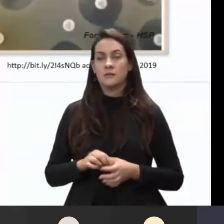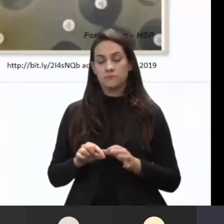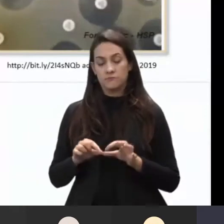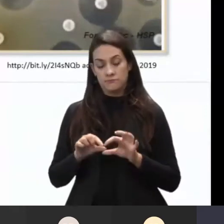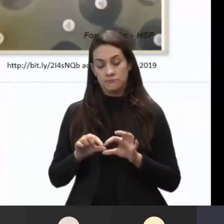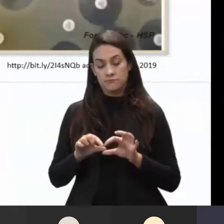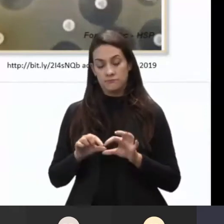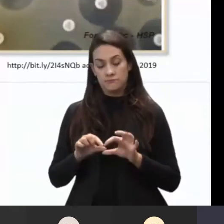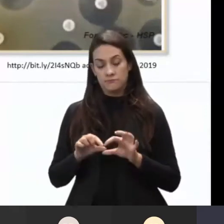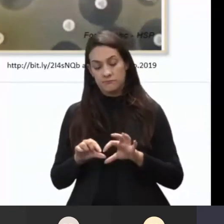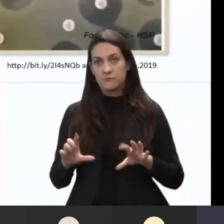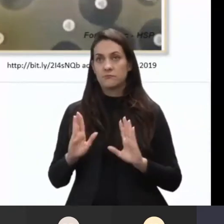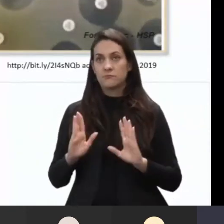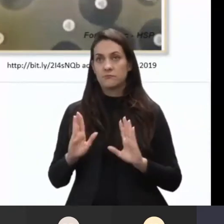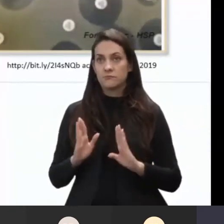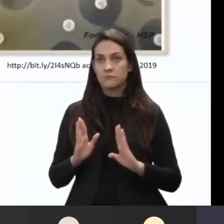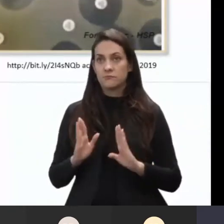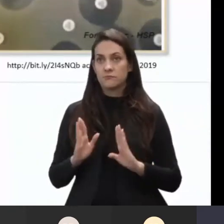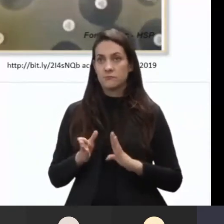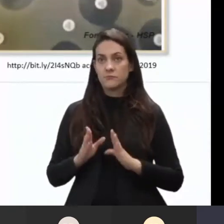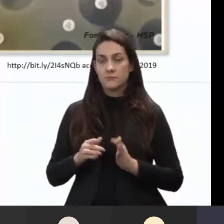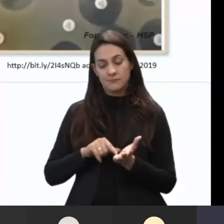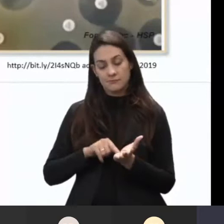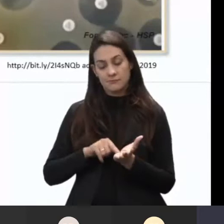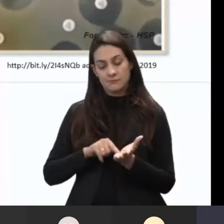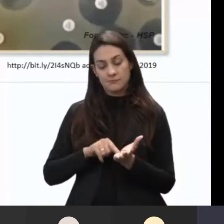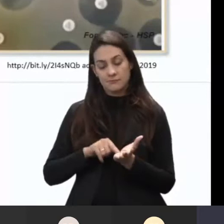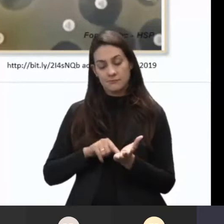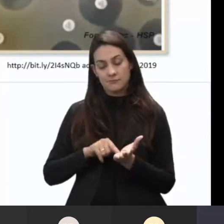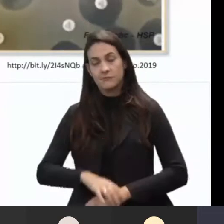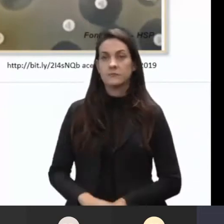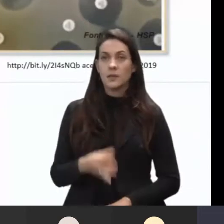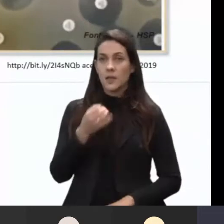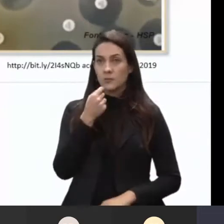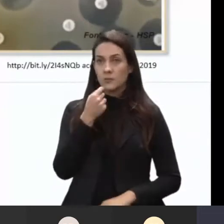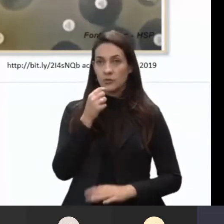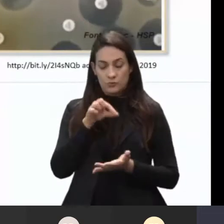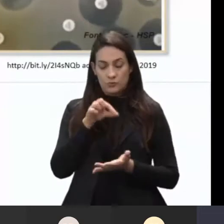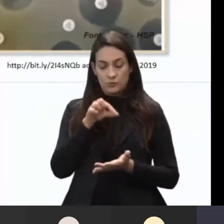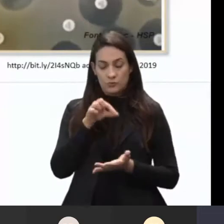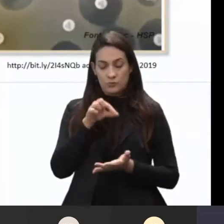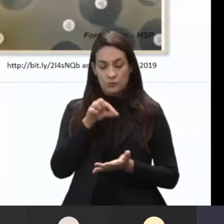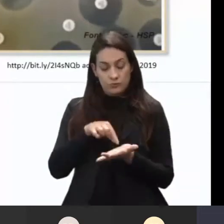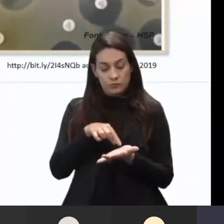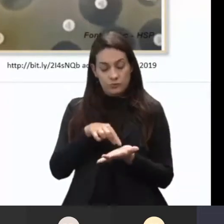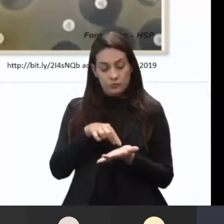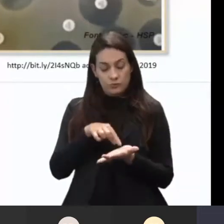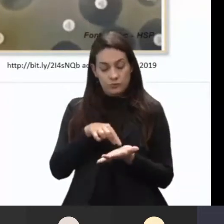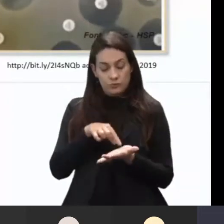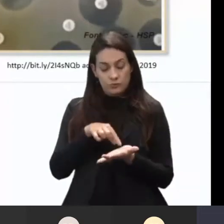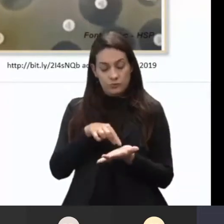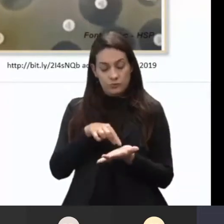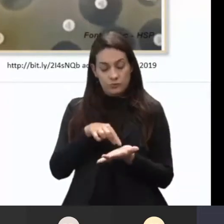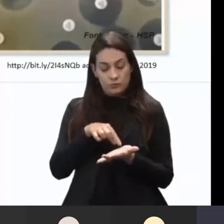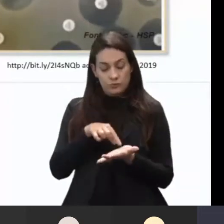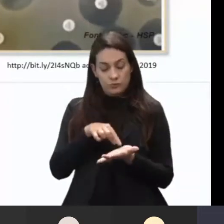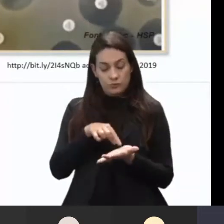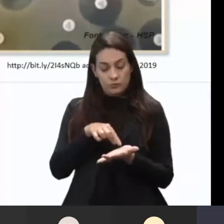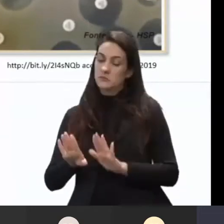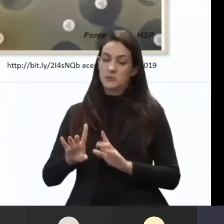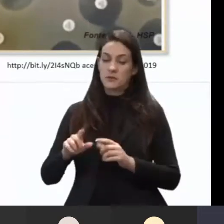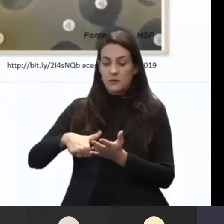vai marcar ali todo esse deslizamento. Então, aonde o antibiótico caiu, você deixa ele no local, só dá uma